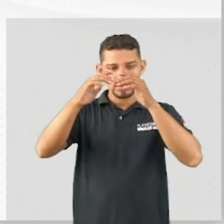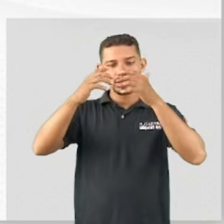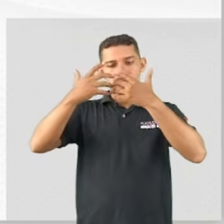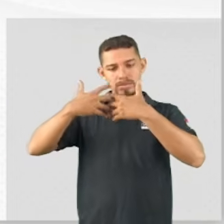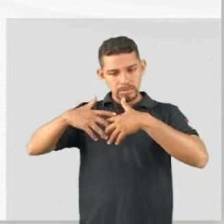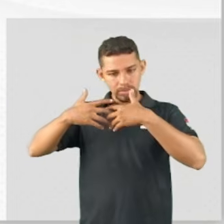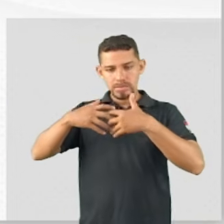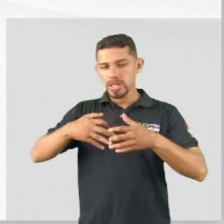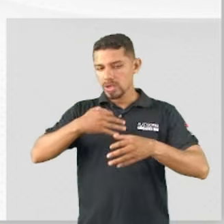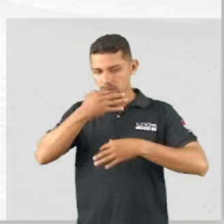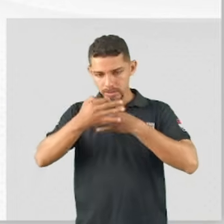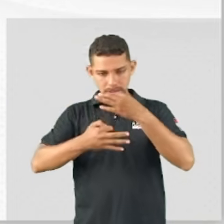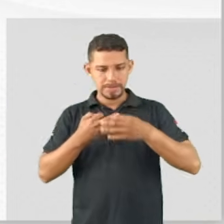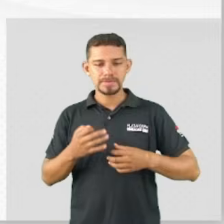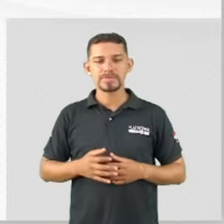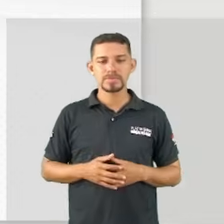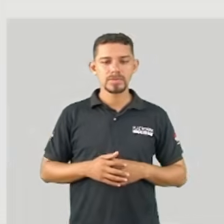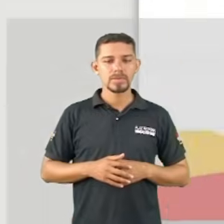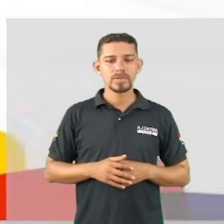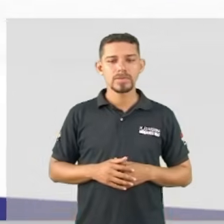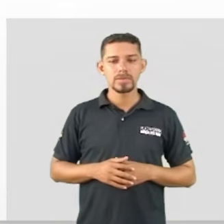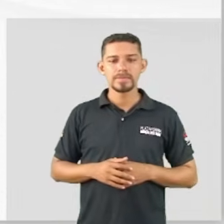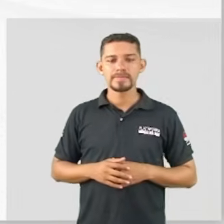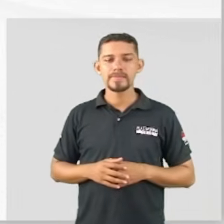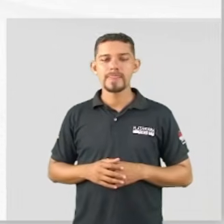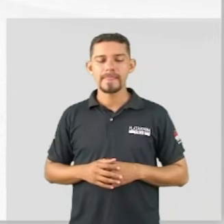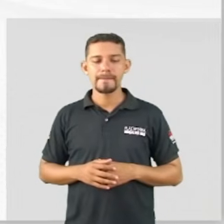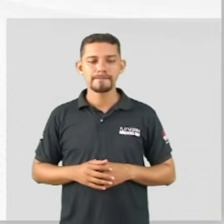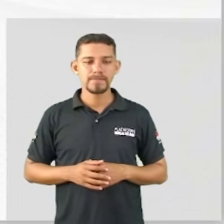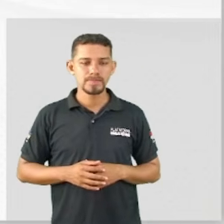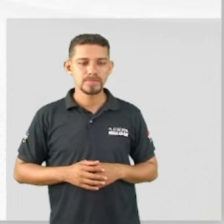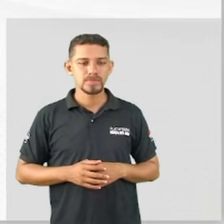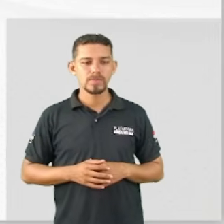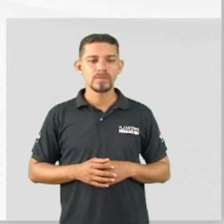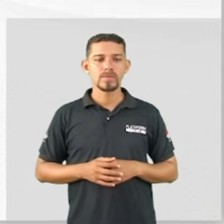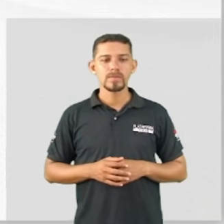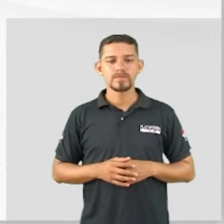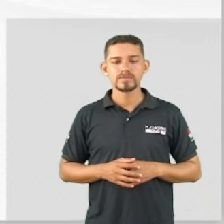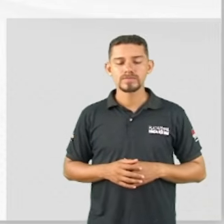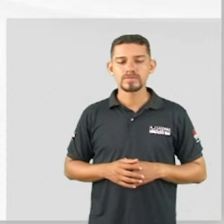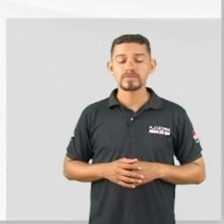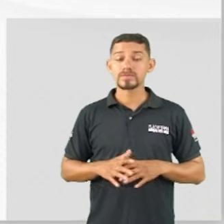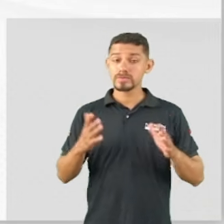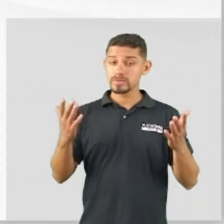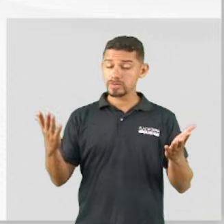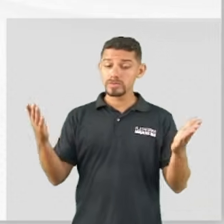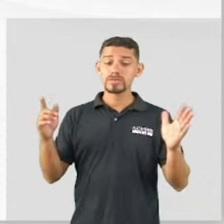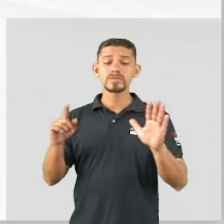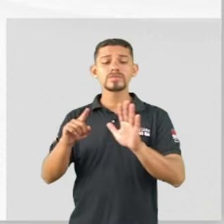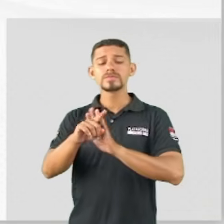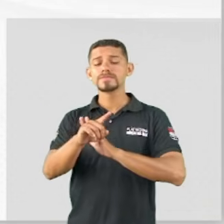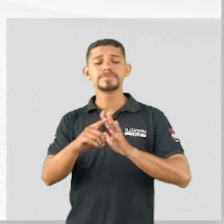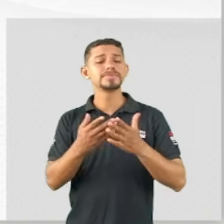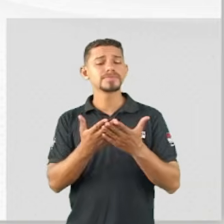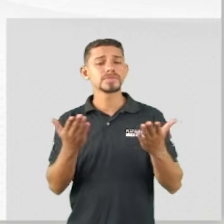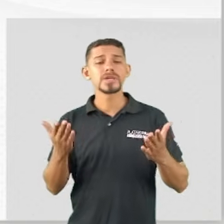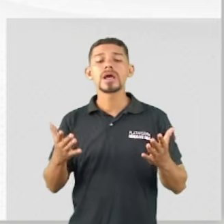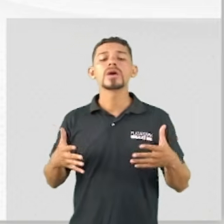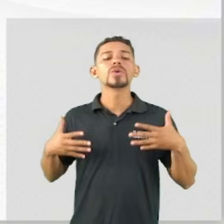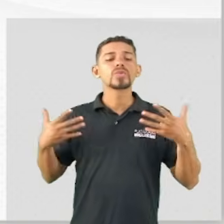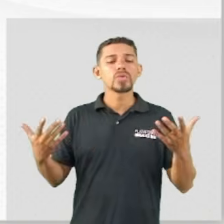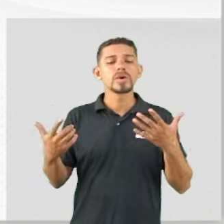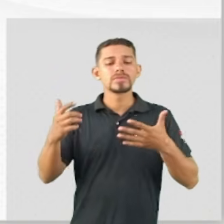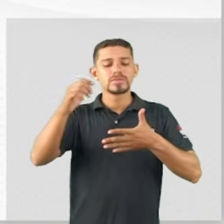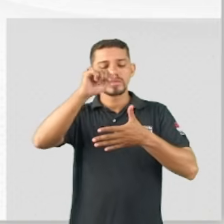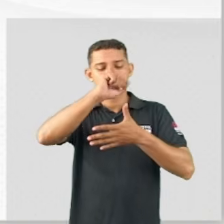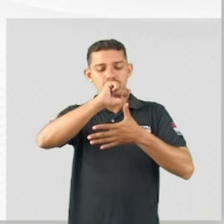da argumentação. Então, a gente tem esse trecho aqui só para a gente entender um pouco sobre o debate, e aí eu tenho como enunciado, né? Qual